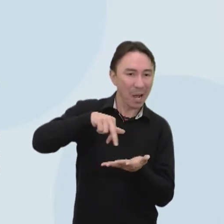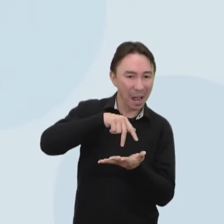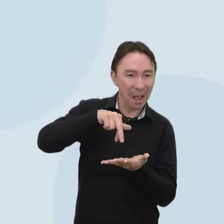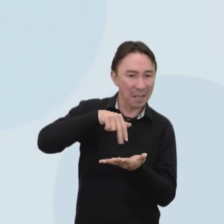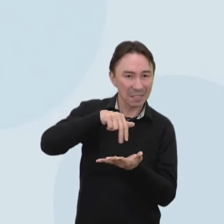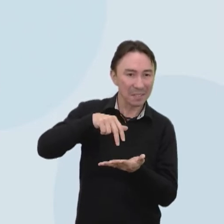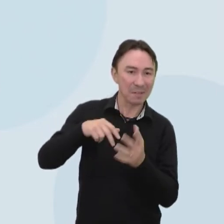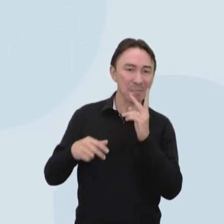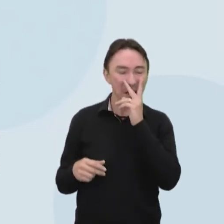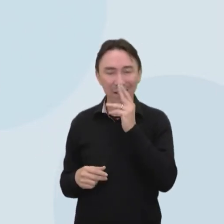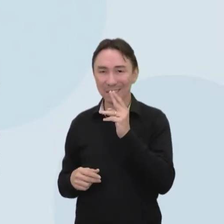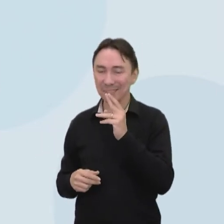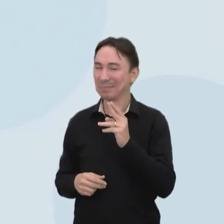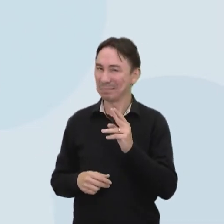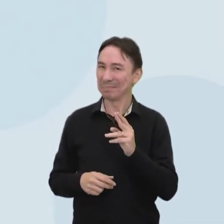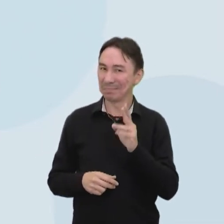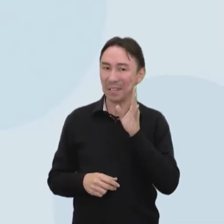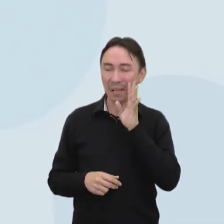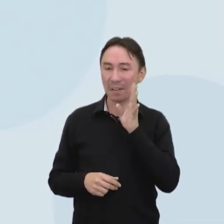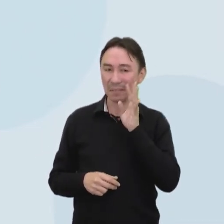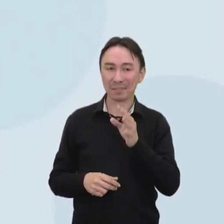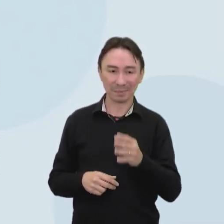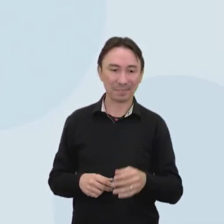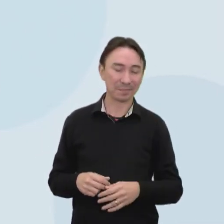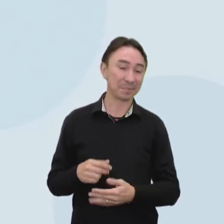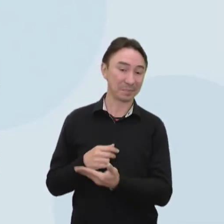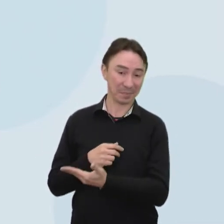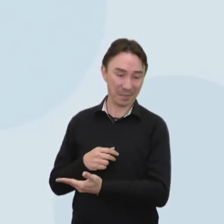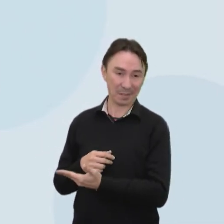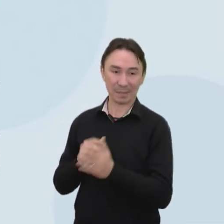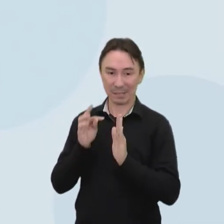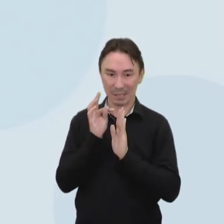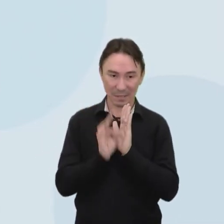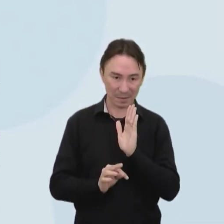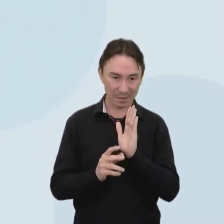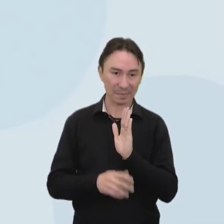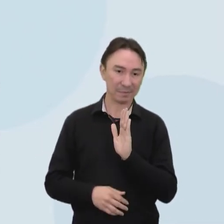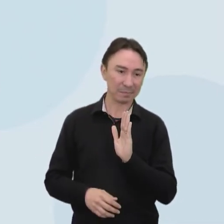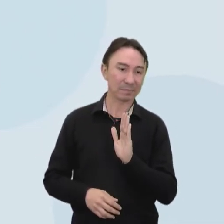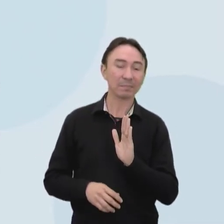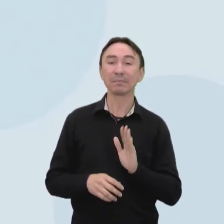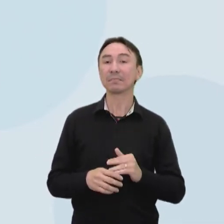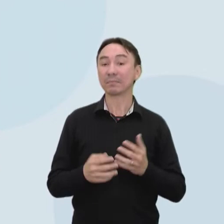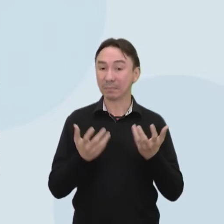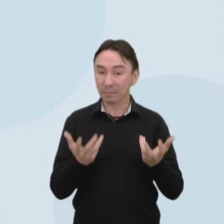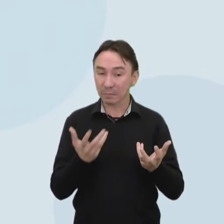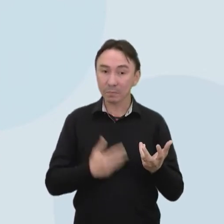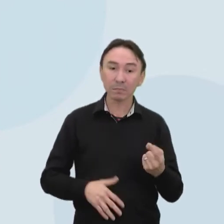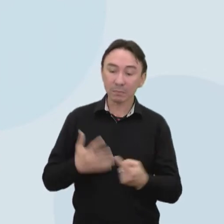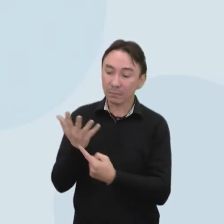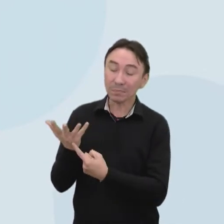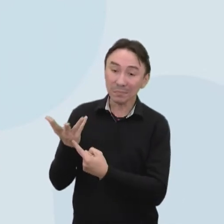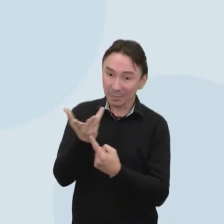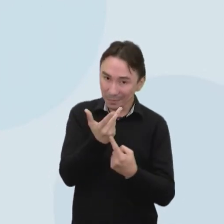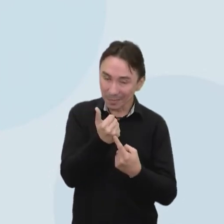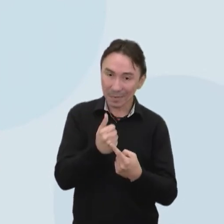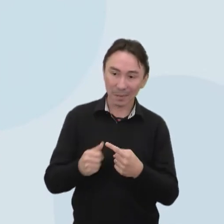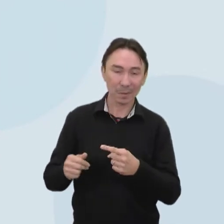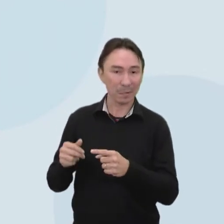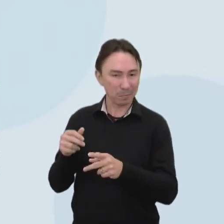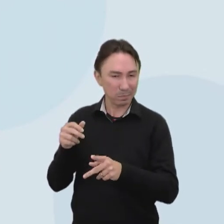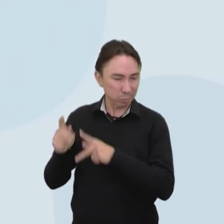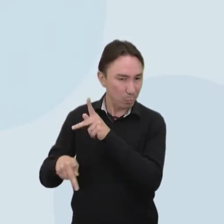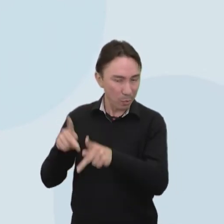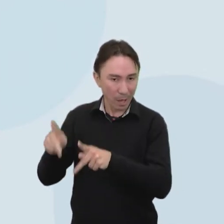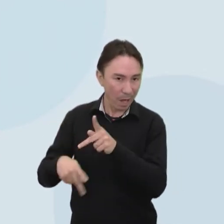tal. Então, bem legal. Vamos ler aí, ó. Com o objetivo de valorização e difusão de manifestações populares, da arte